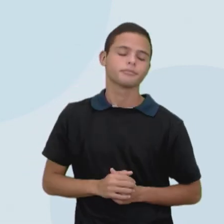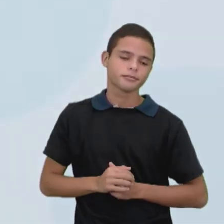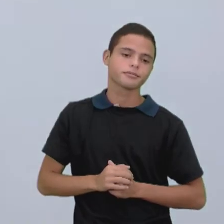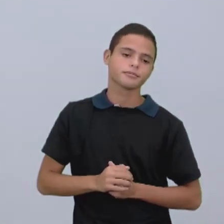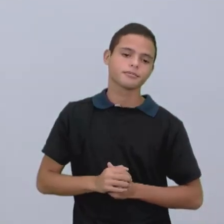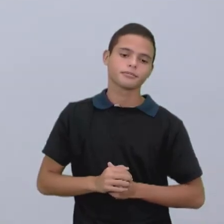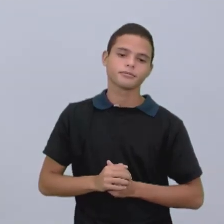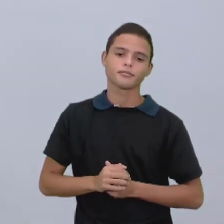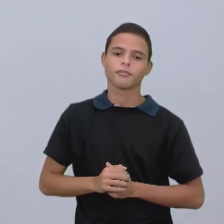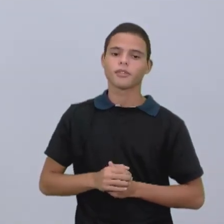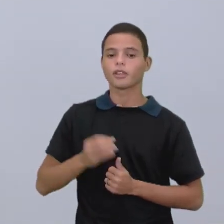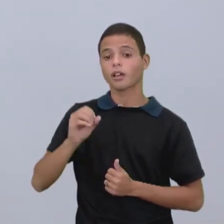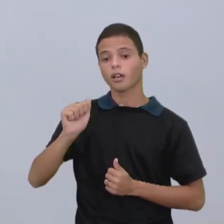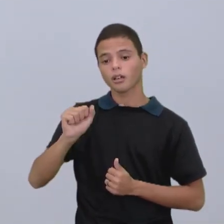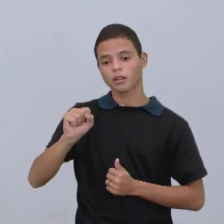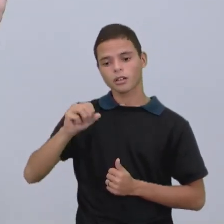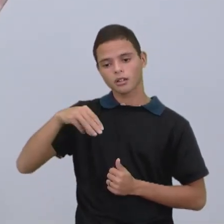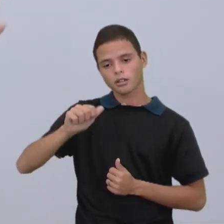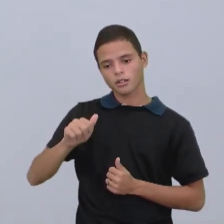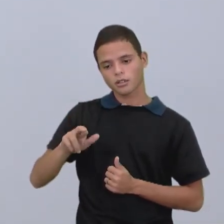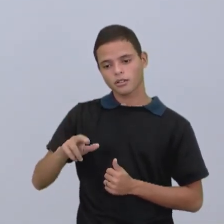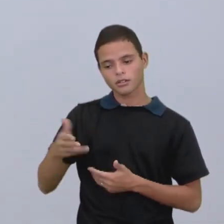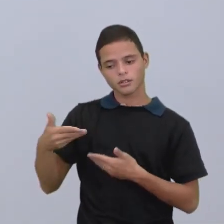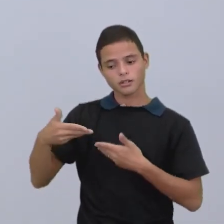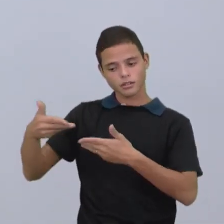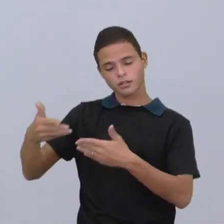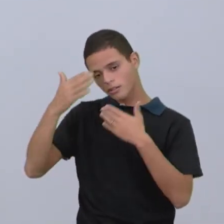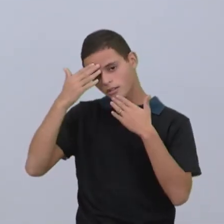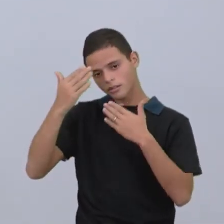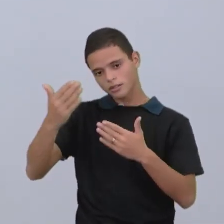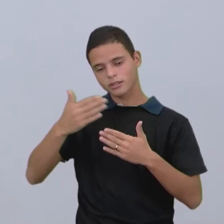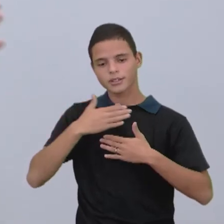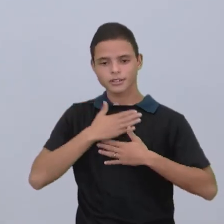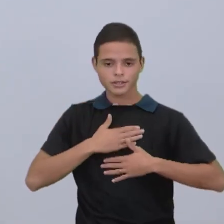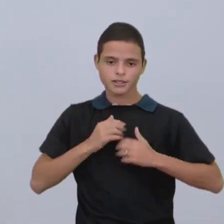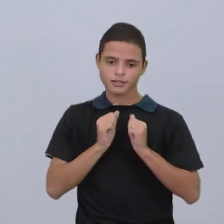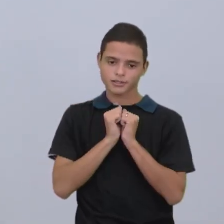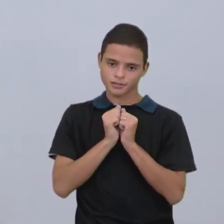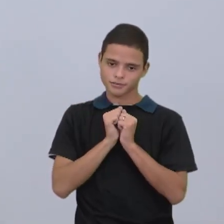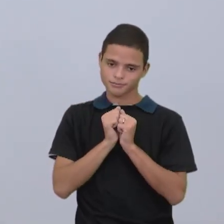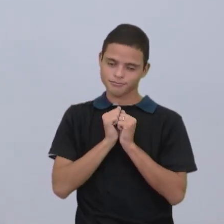de coração, Osmar, pelo convite. Foi um prazer imenso. Obrigada, pessoal. Adoro participar de uma